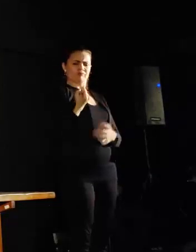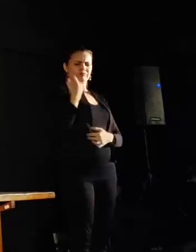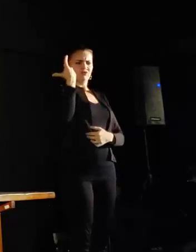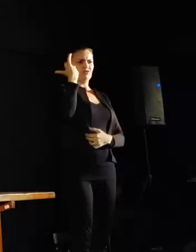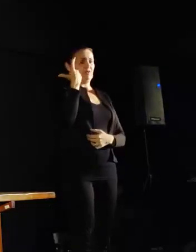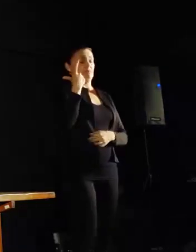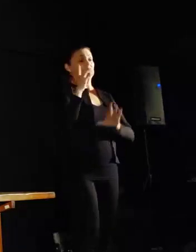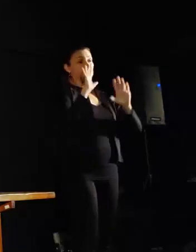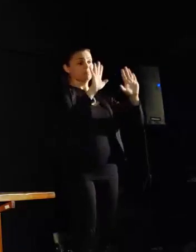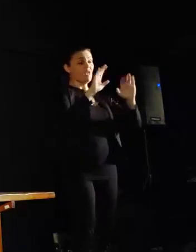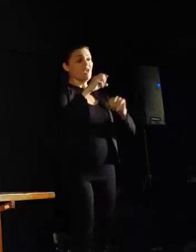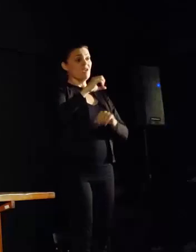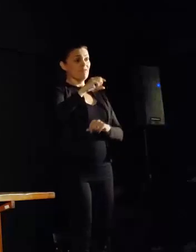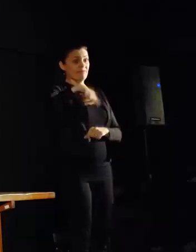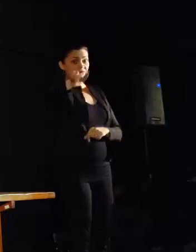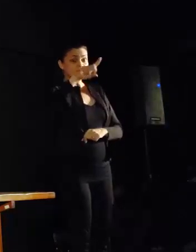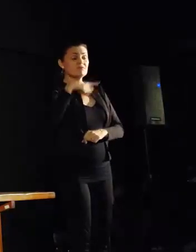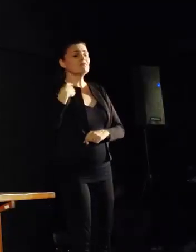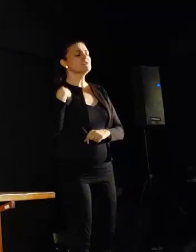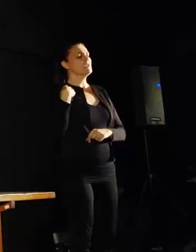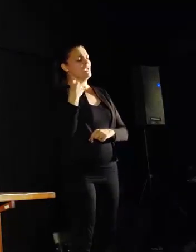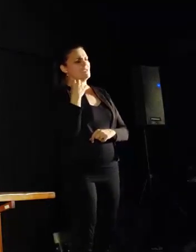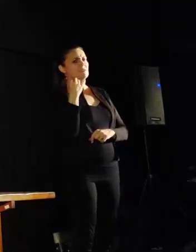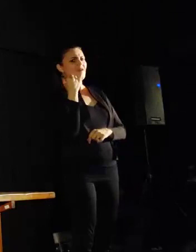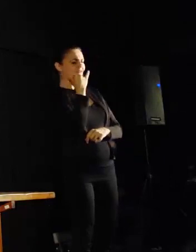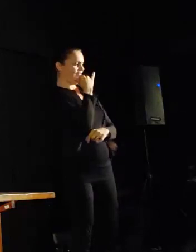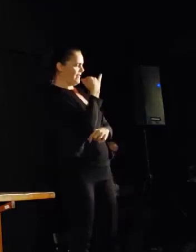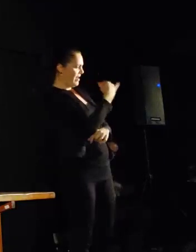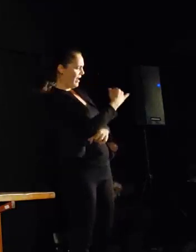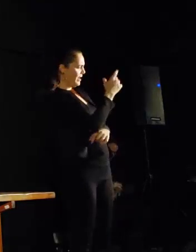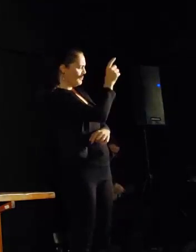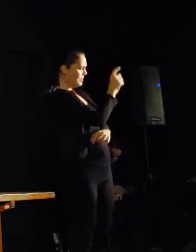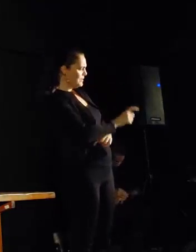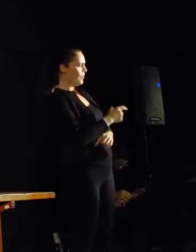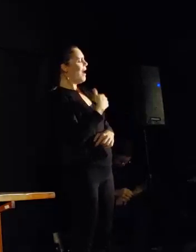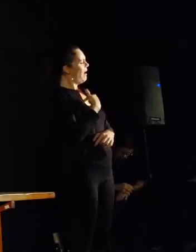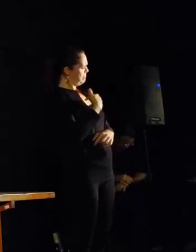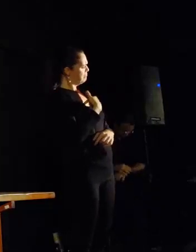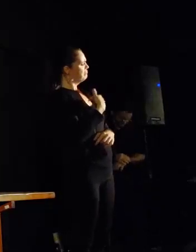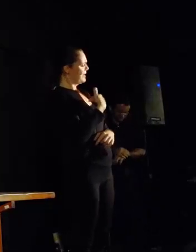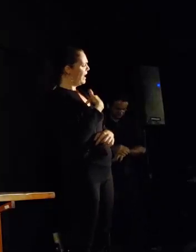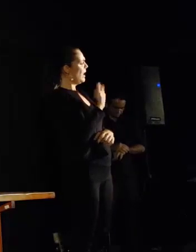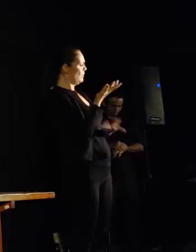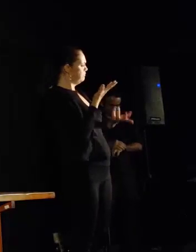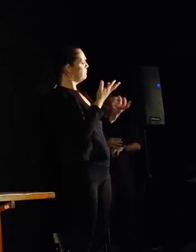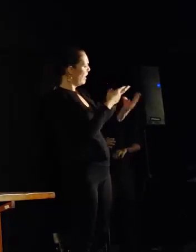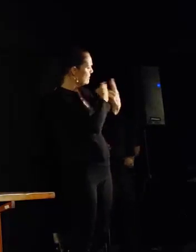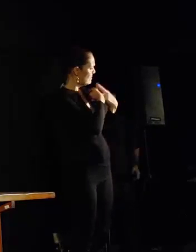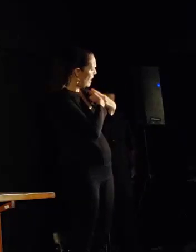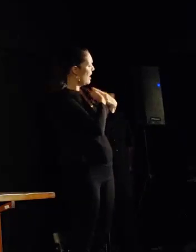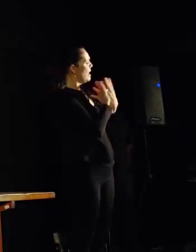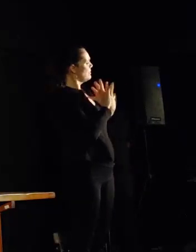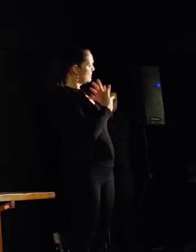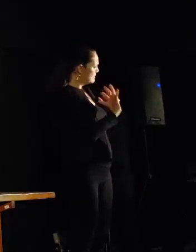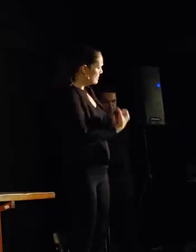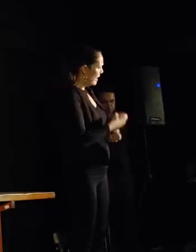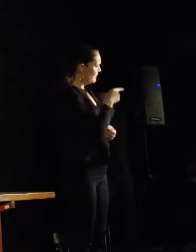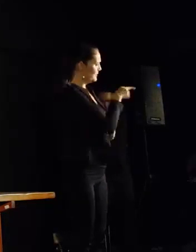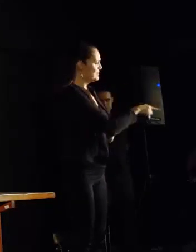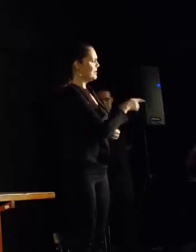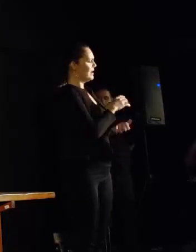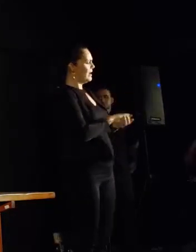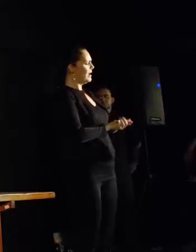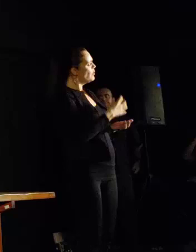chegarem para alguém e falar, olha, eu tolero você. Não. Tolero você significa o quê? Olha, eu queria realmente que